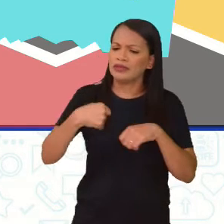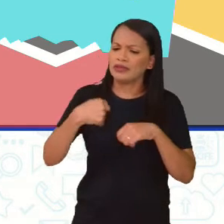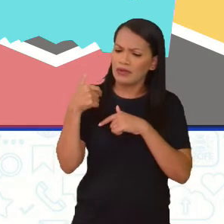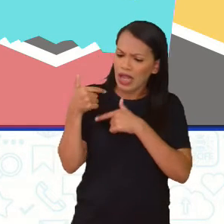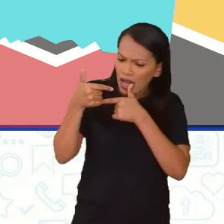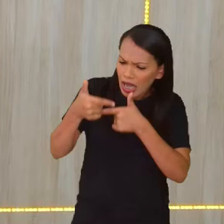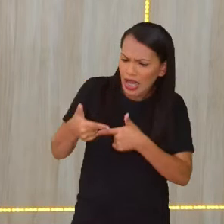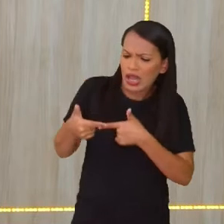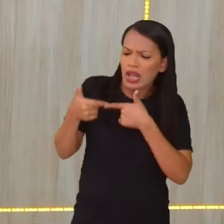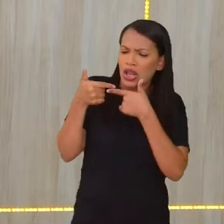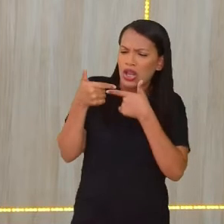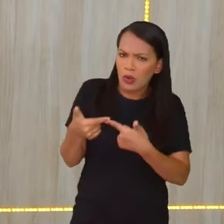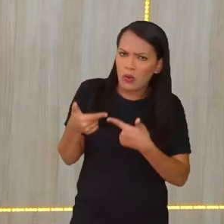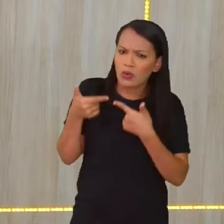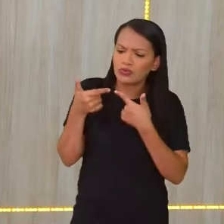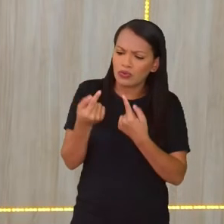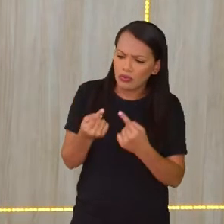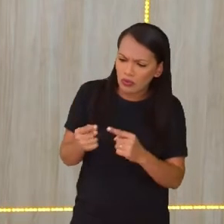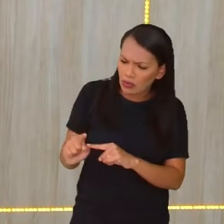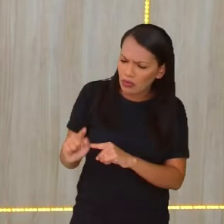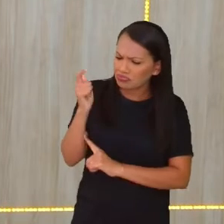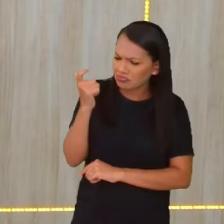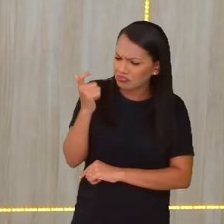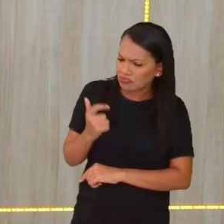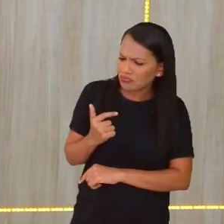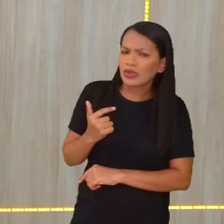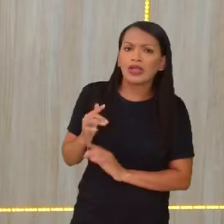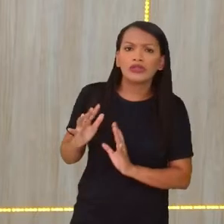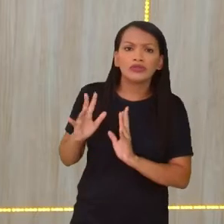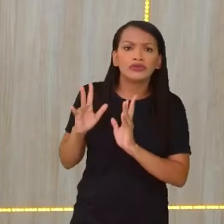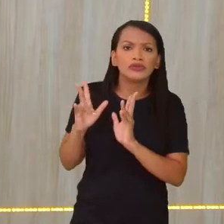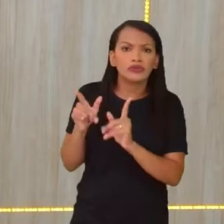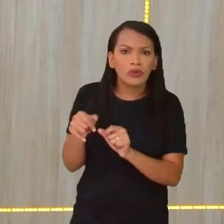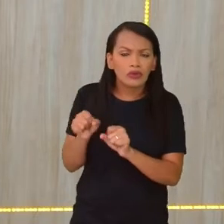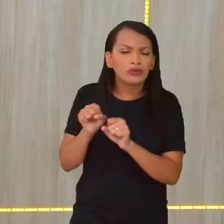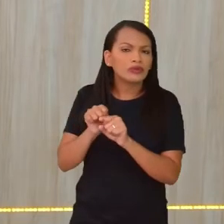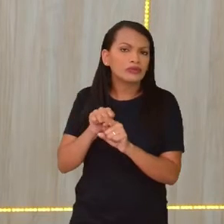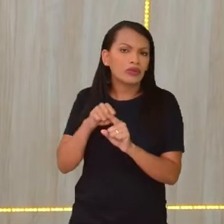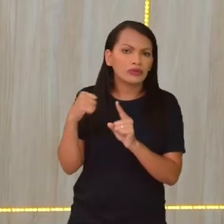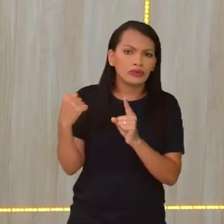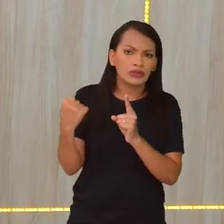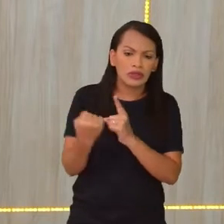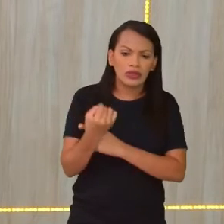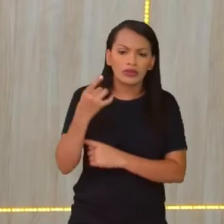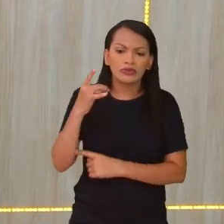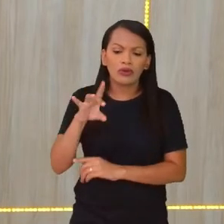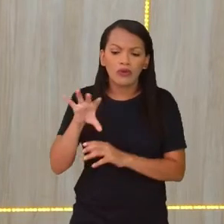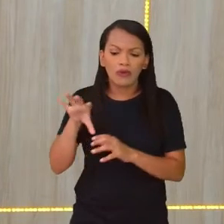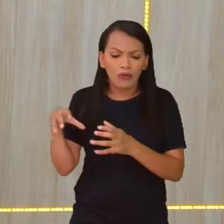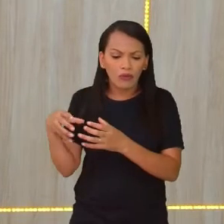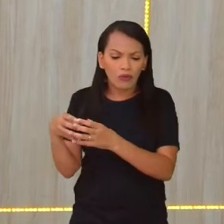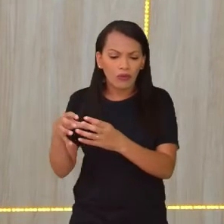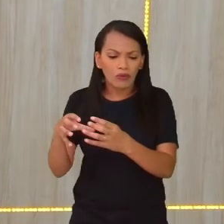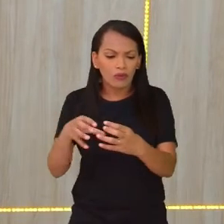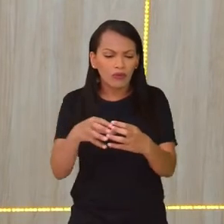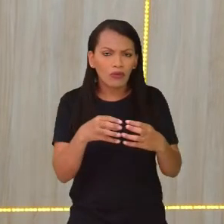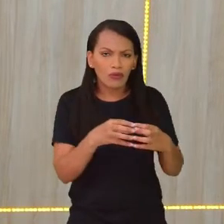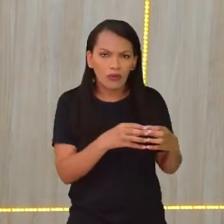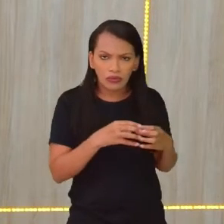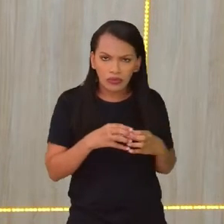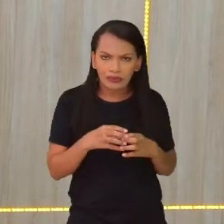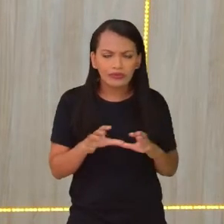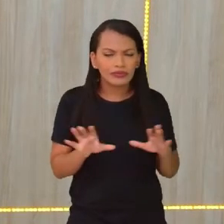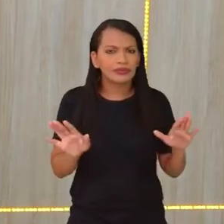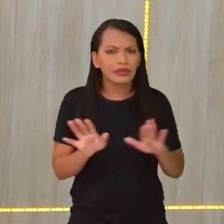contra o racismo como uma questão pessoal, uma questão de toda a sociedade, não apenas dos grupos, né,